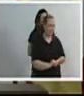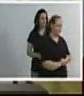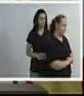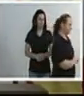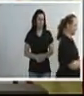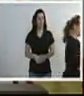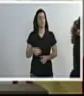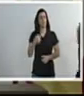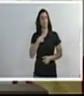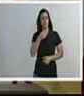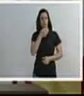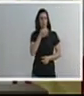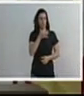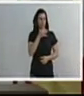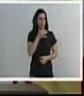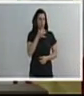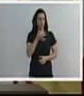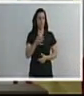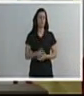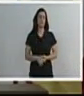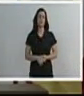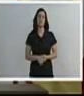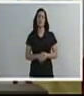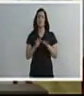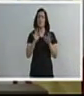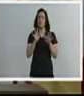seja, quando a empresa já tem a LAU, venceu os 4 anos,